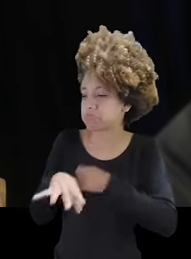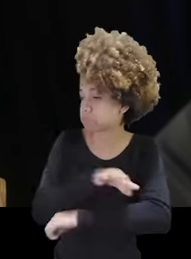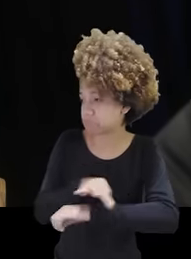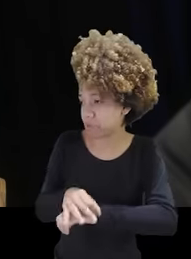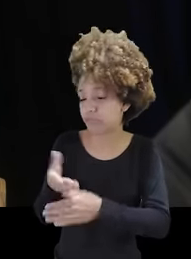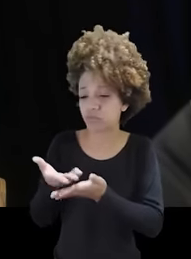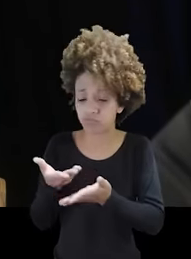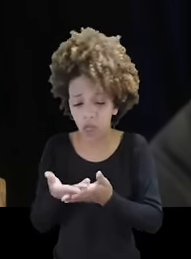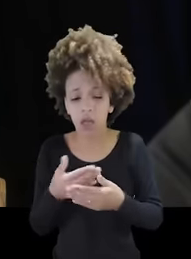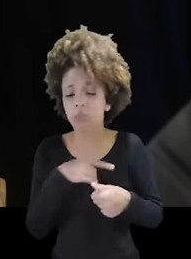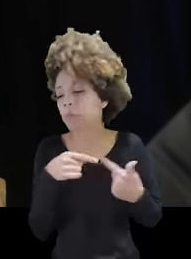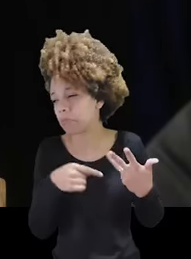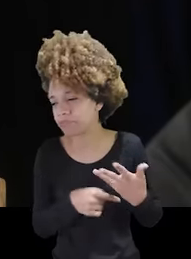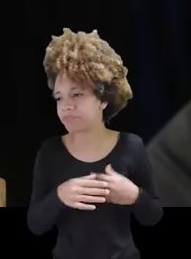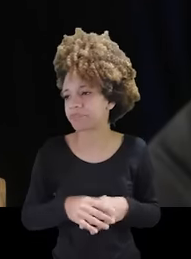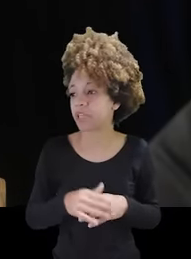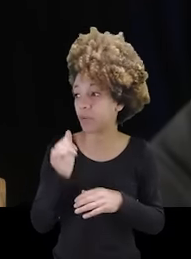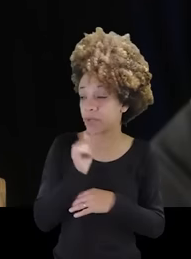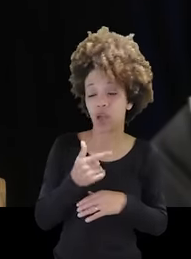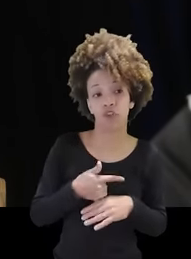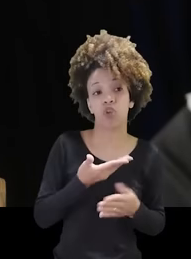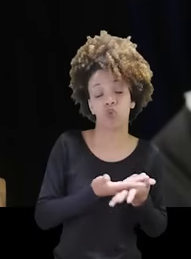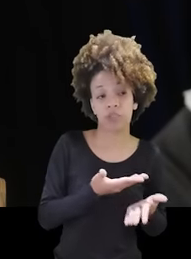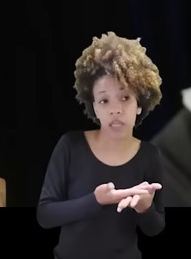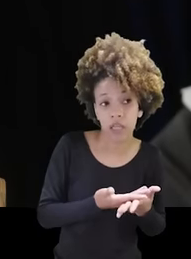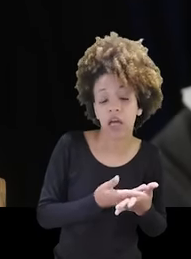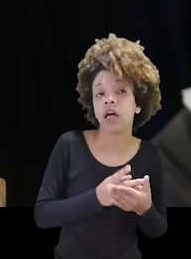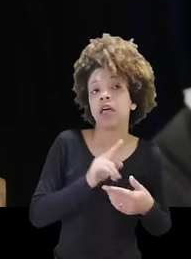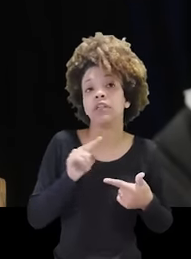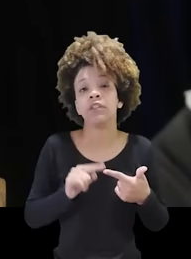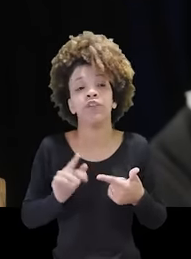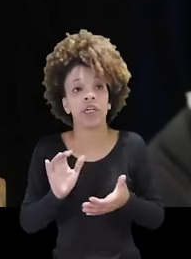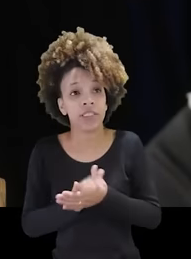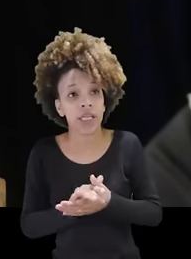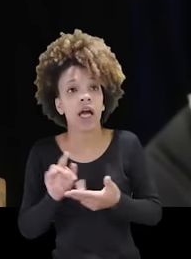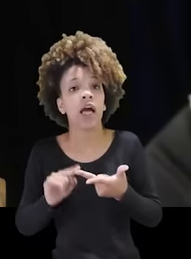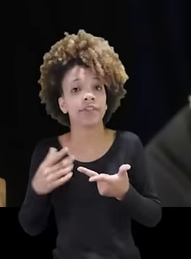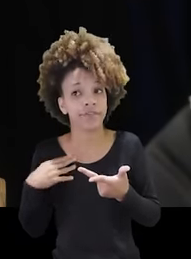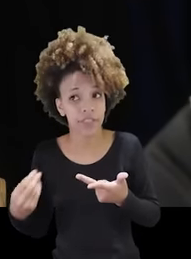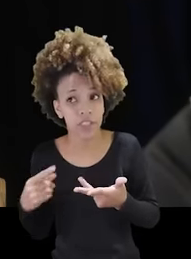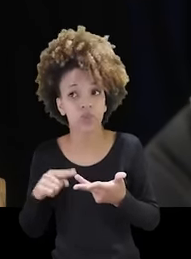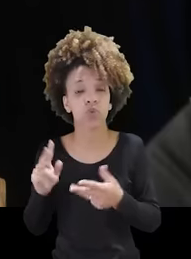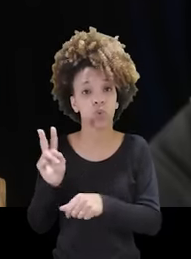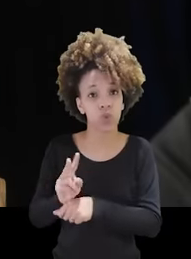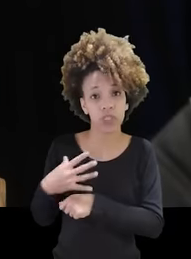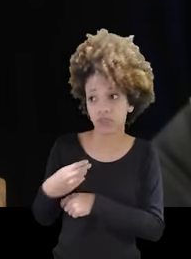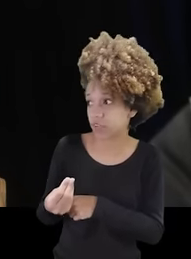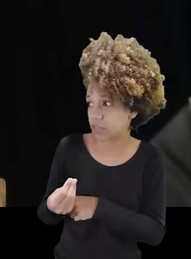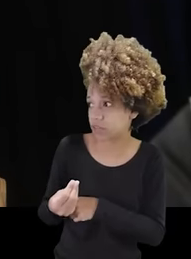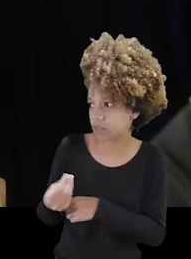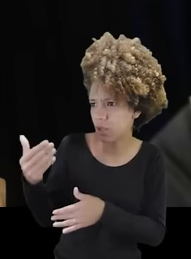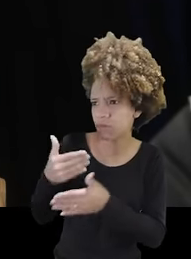fazer arquitetura depois vou estudar aí uma menina falou assim eu vou estudar aí depois eu vou casar ter filhos e cuidar dos meus filhos